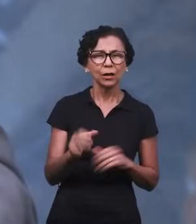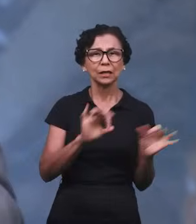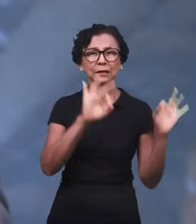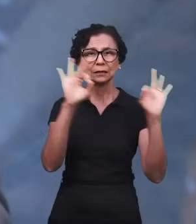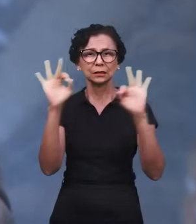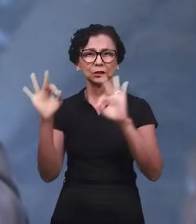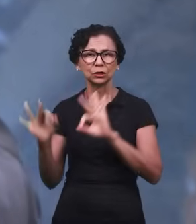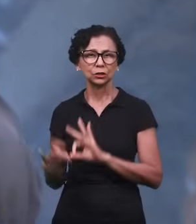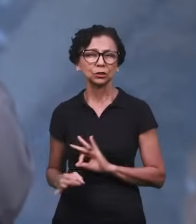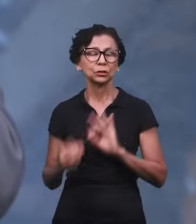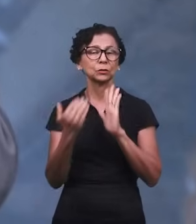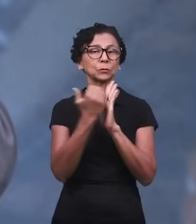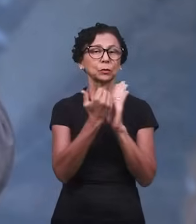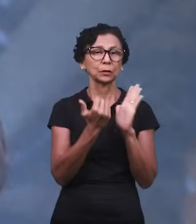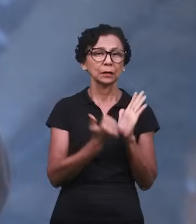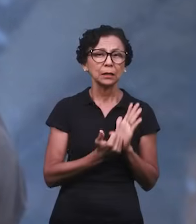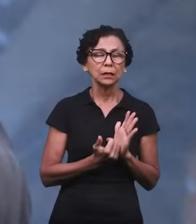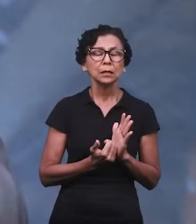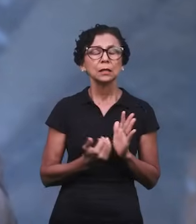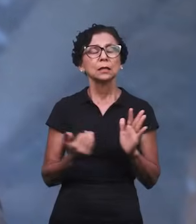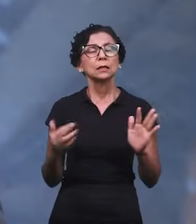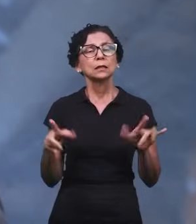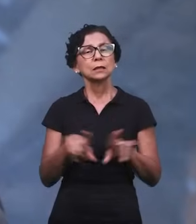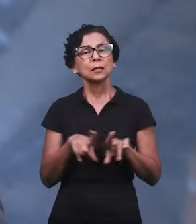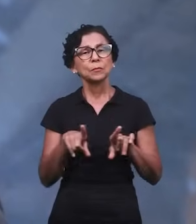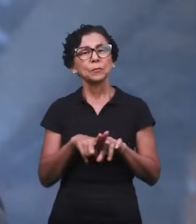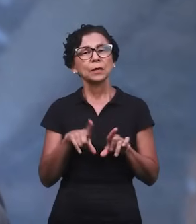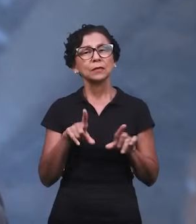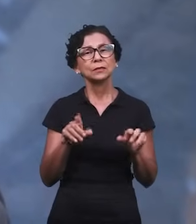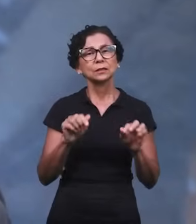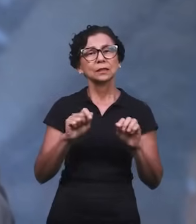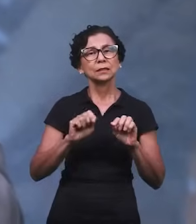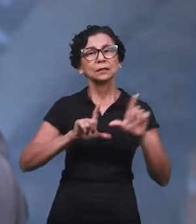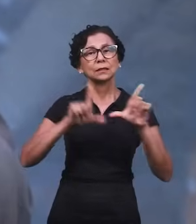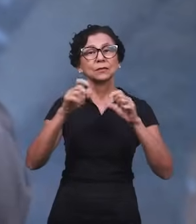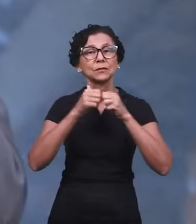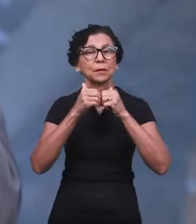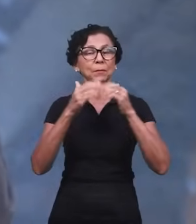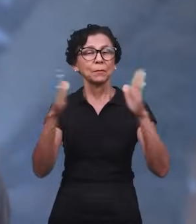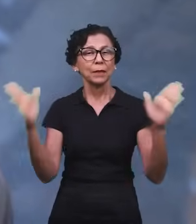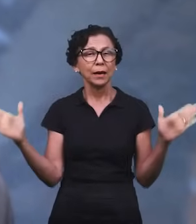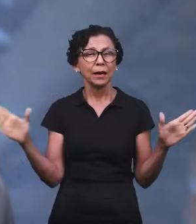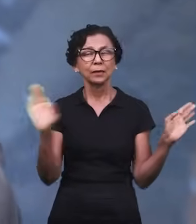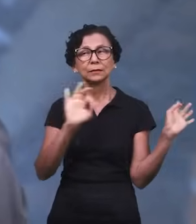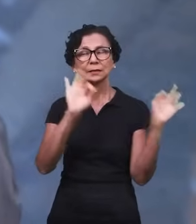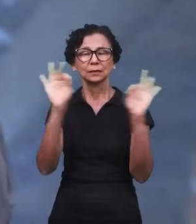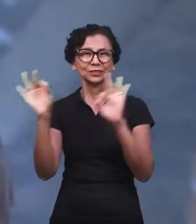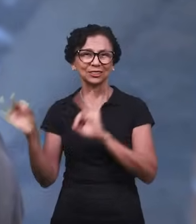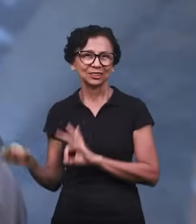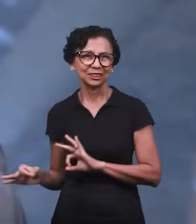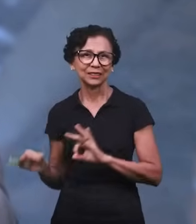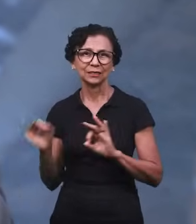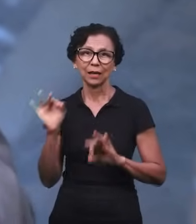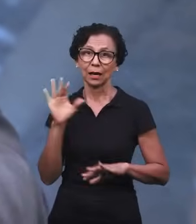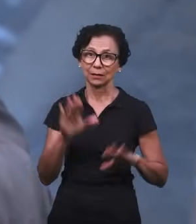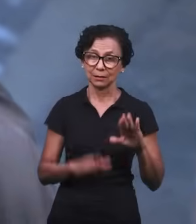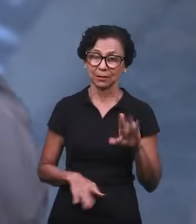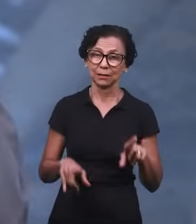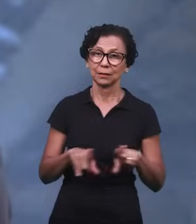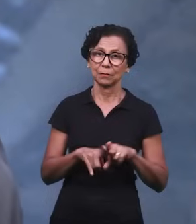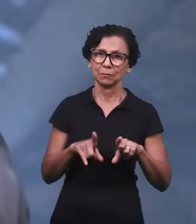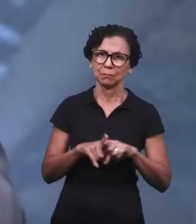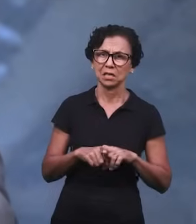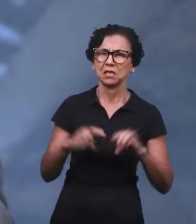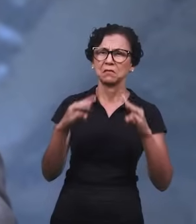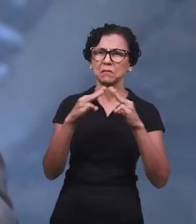os jovens, às vezes, no Manaim, em eventos, e os irmãos sempre falam assim, olha, tem sido uma bênção, eu assisto os dias da minha mocidade,